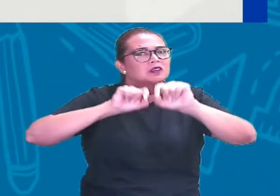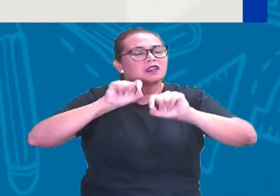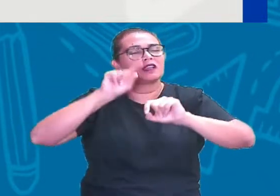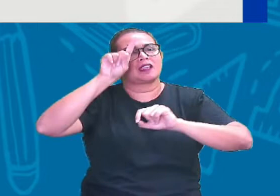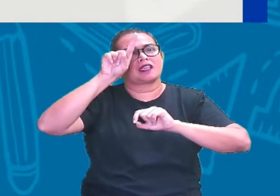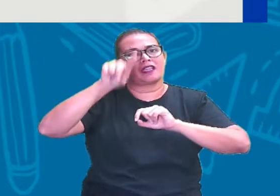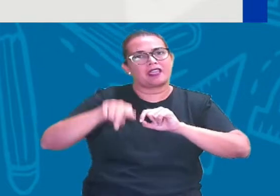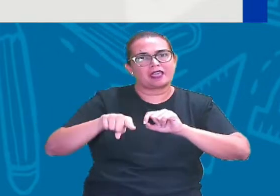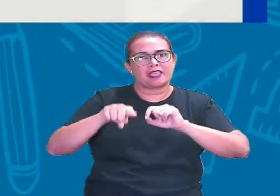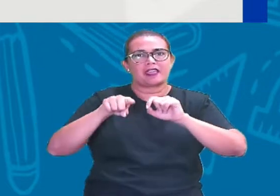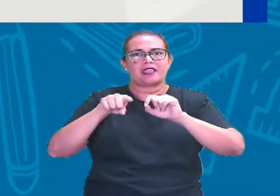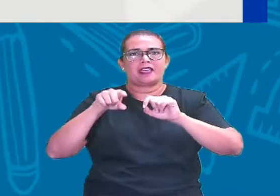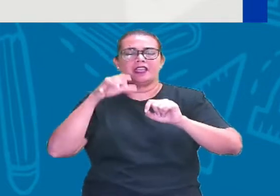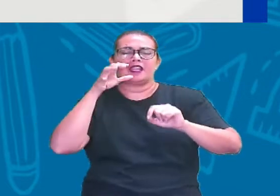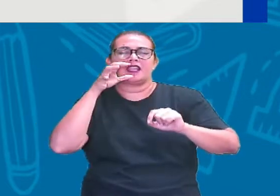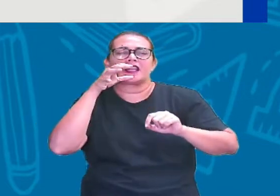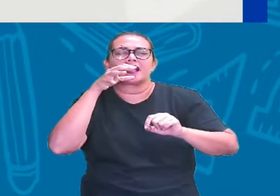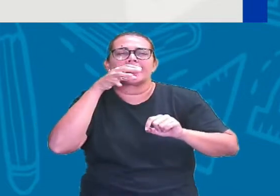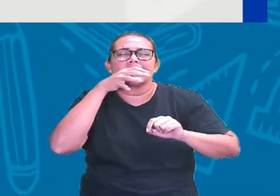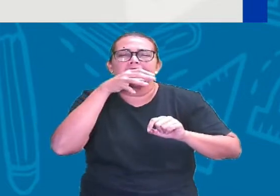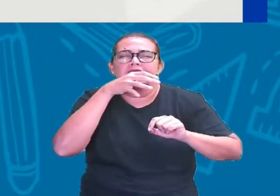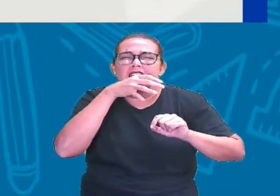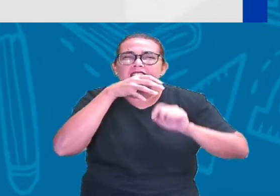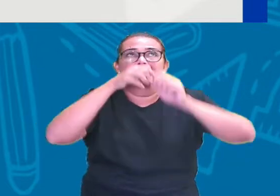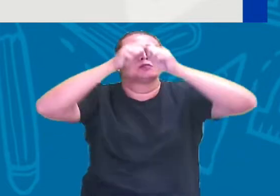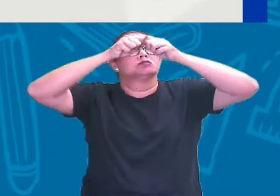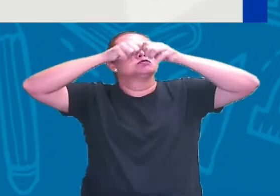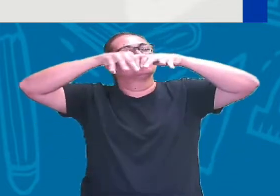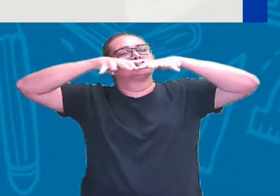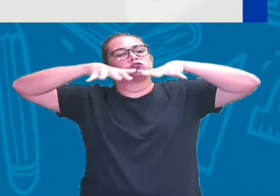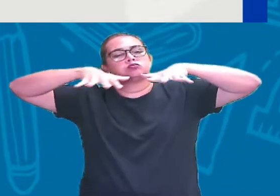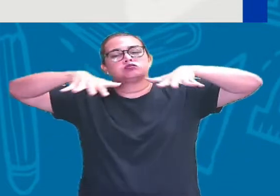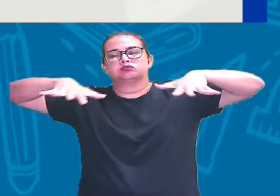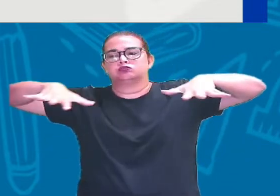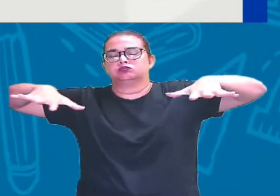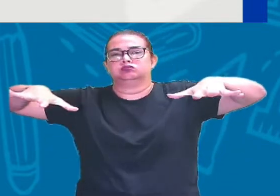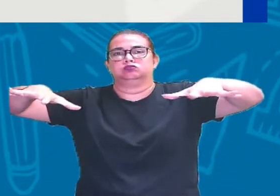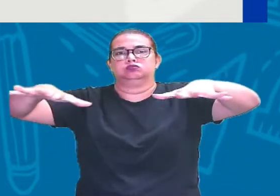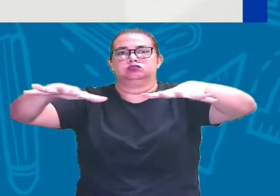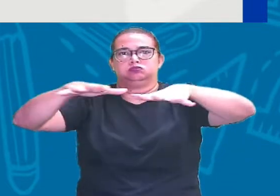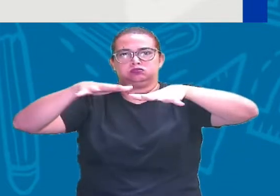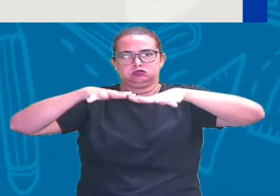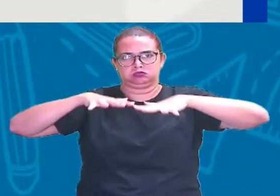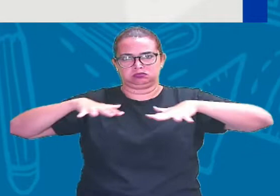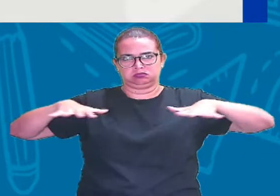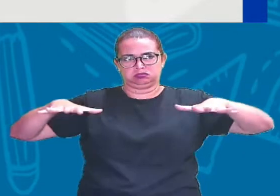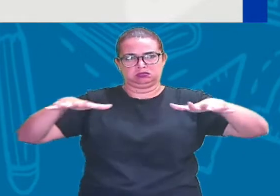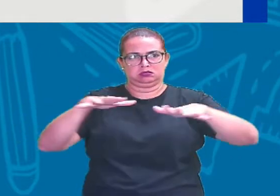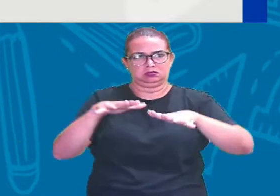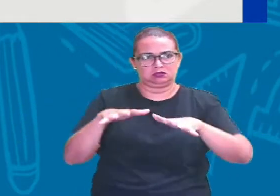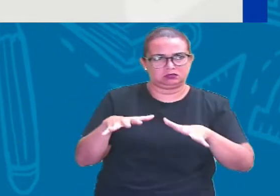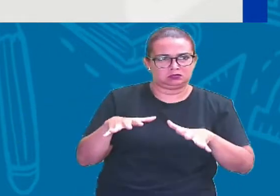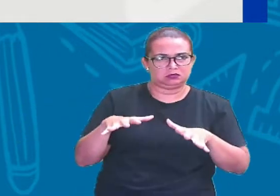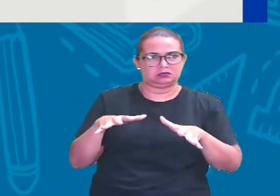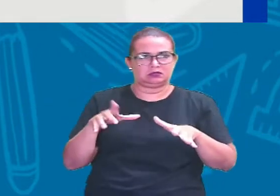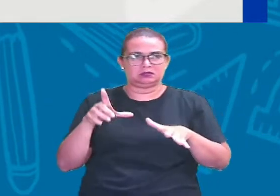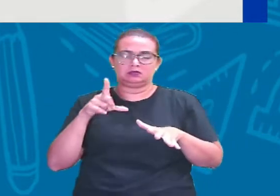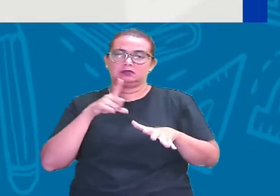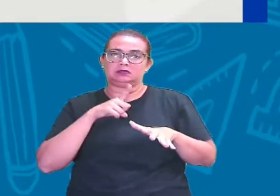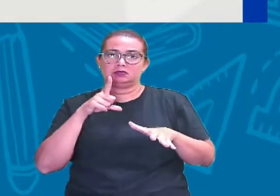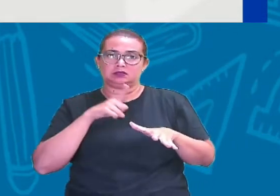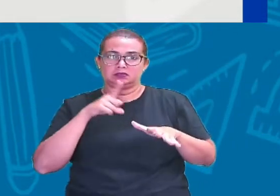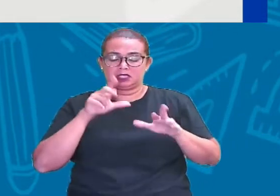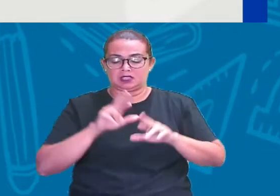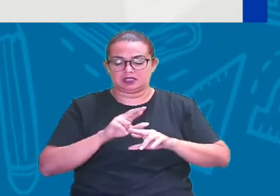propagação do calor, tá? De um ponto para outro. E que exista, tá? A diferença de